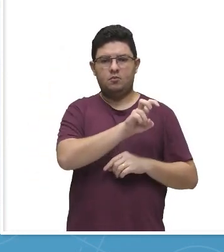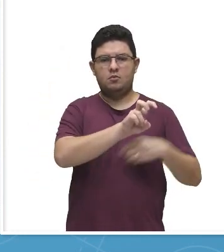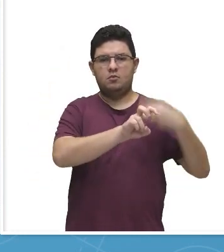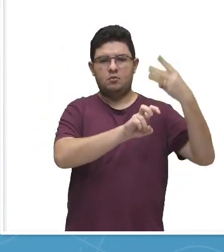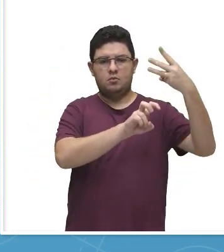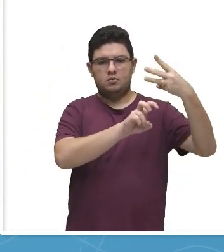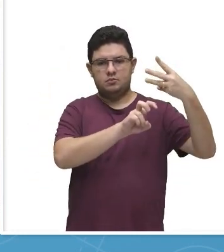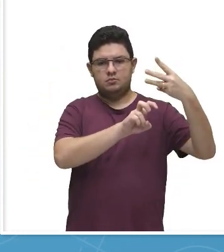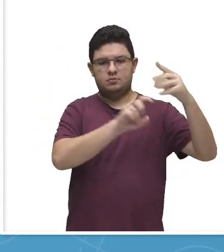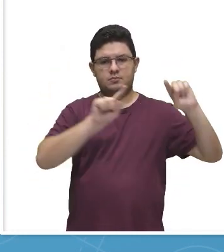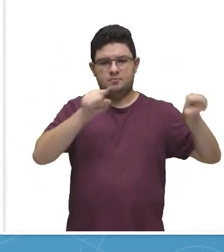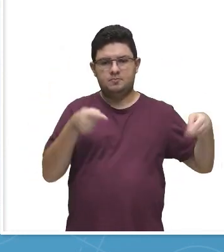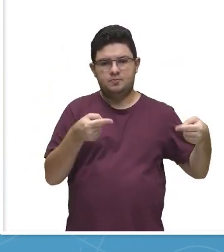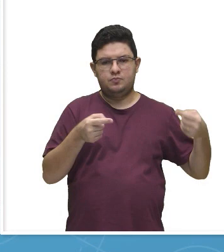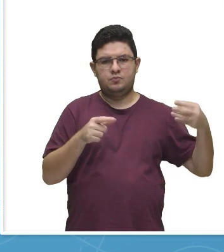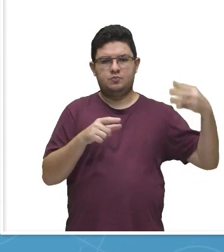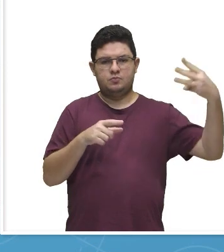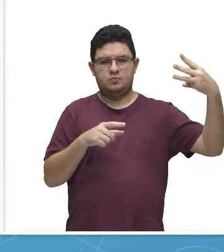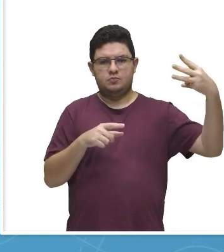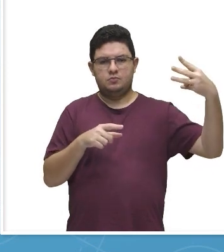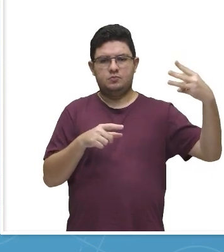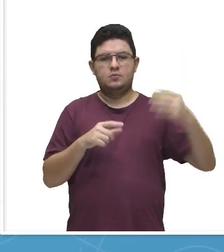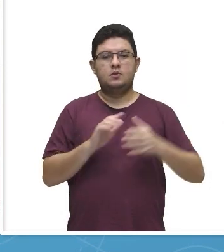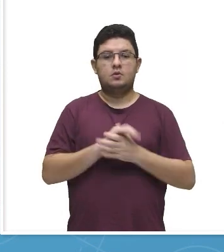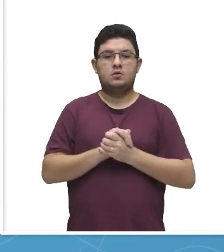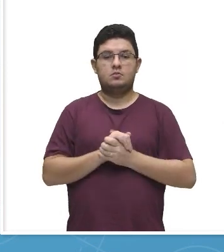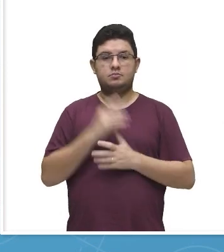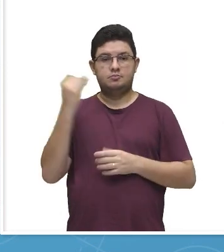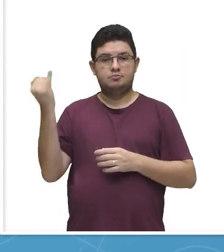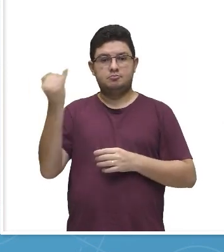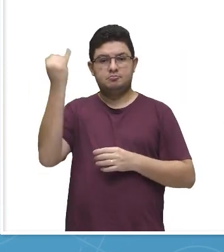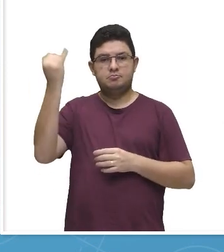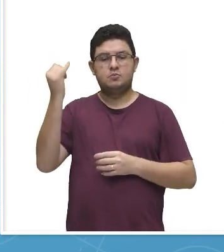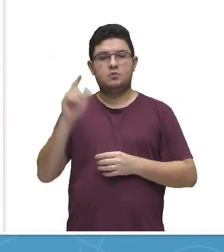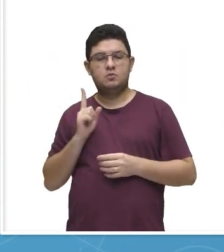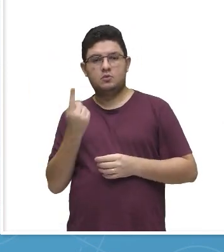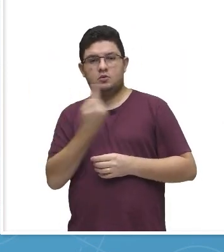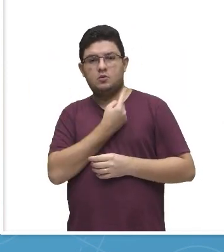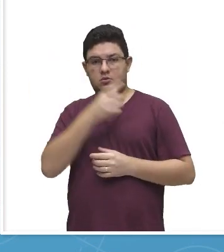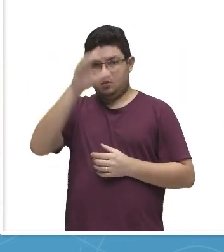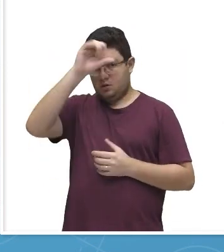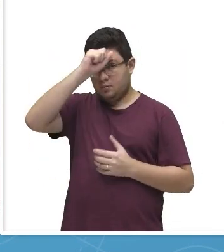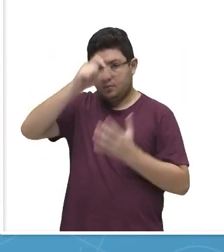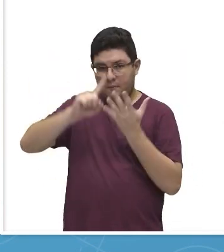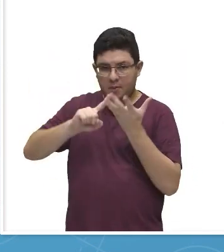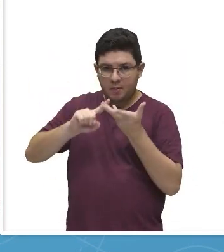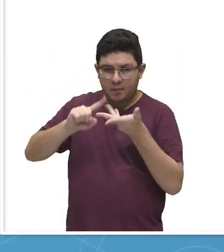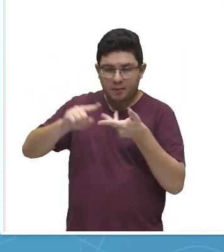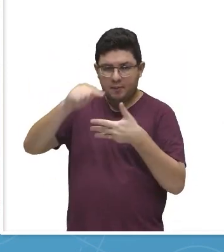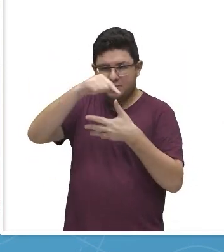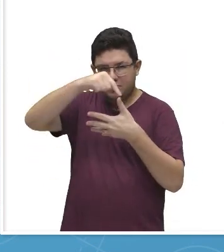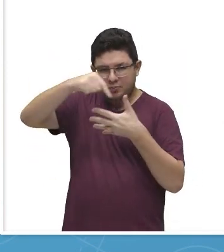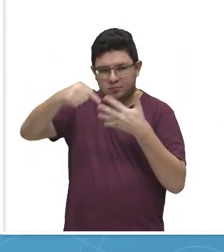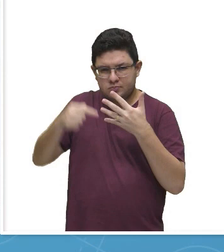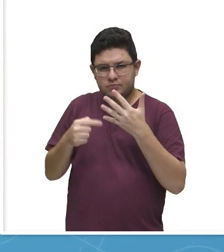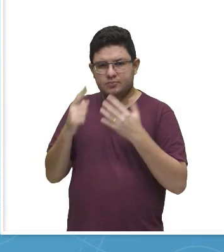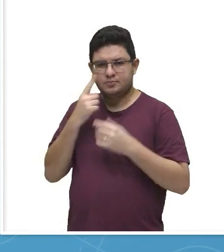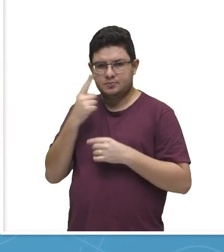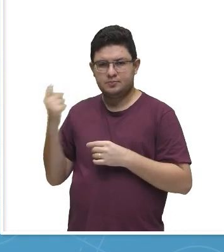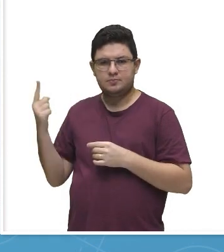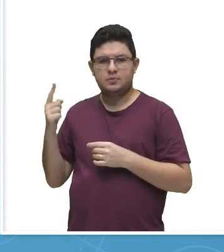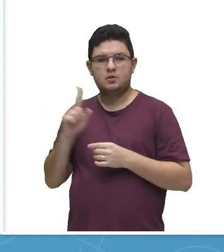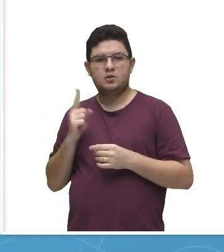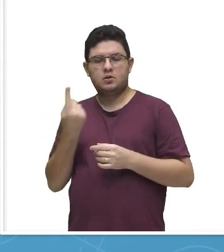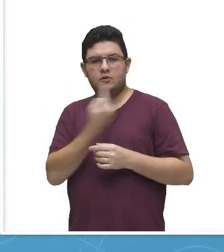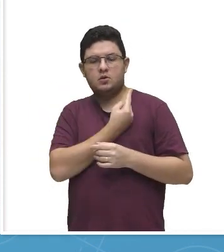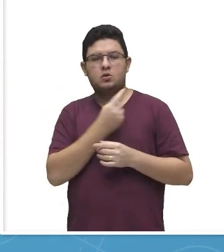Pessoal, é importante que a gente se aproprie mais um pouco dessas propriedades, né? Nós vamos ter a oportunidade de